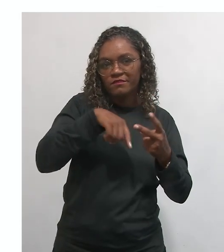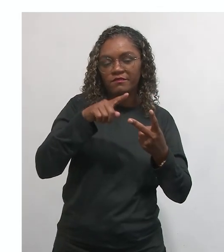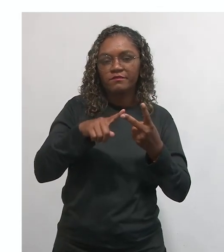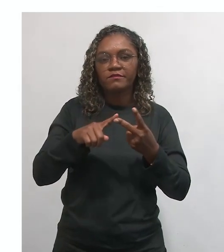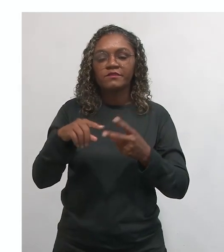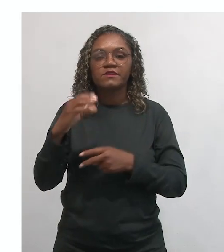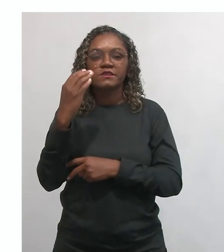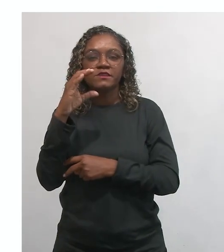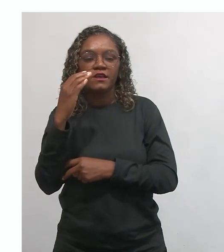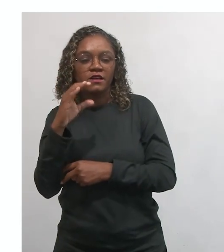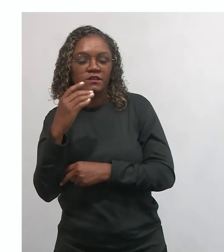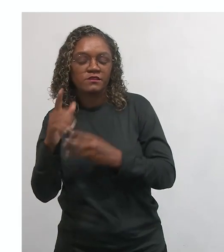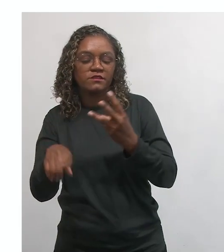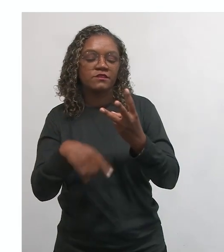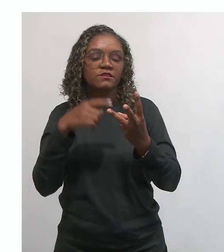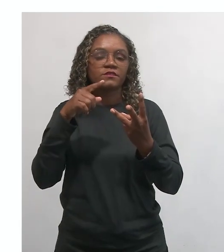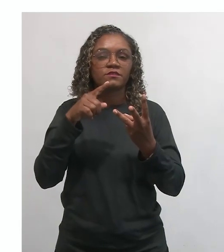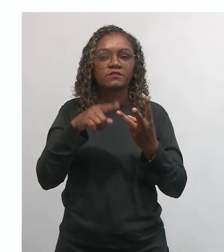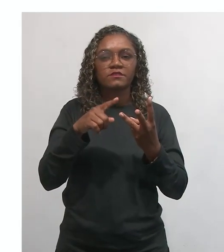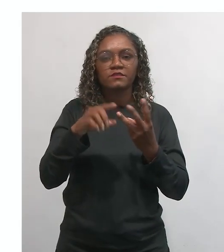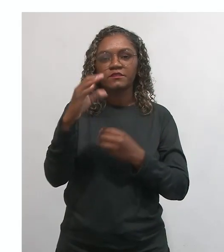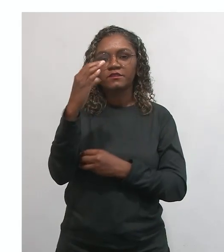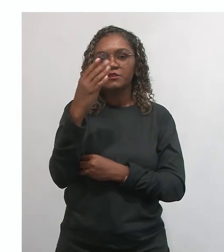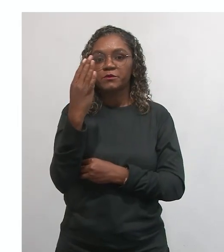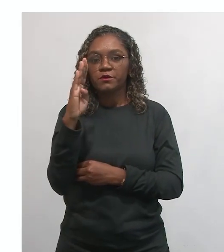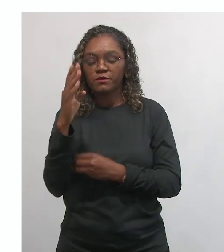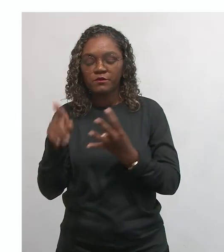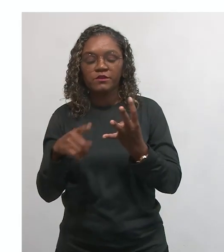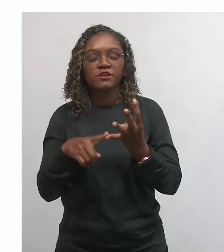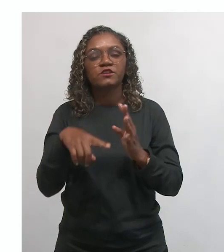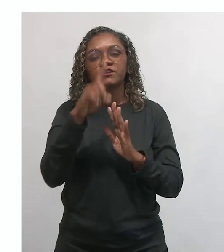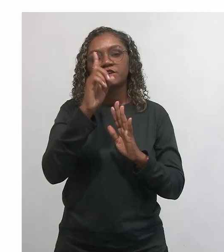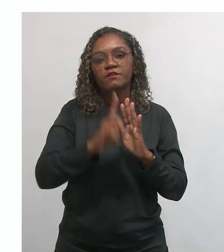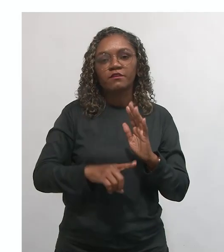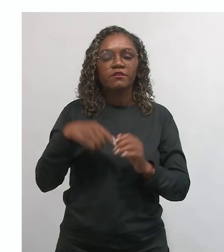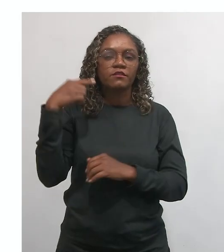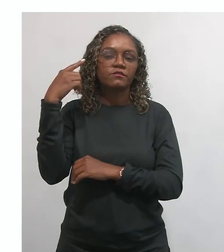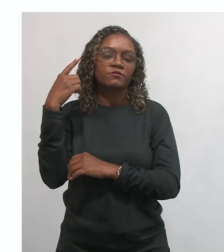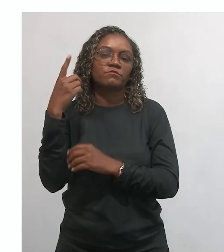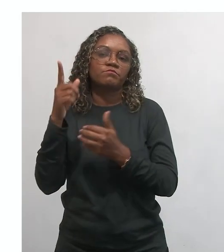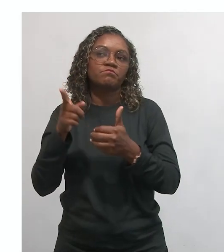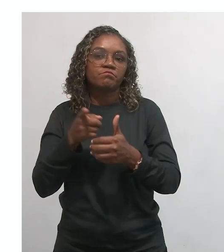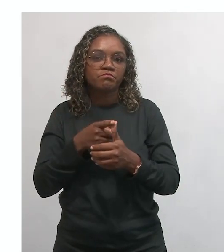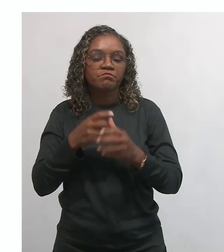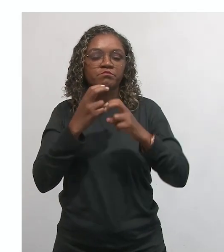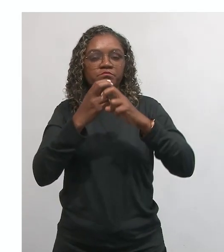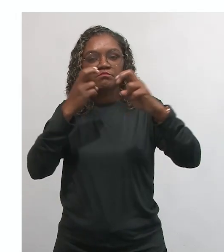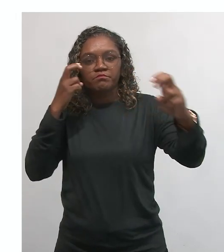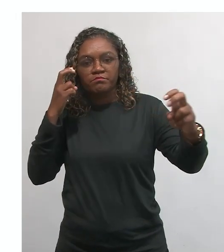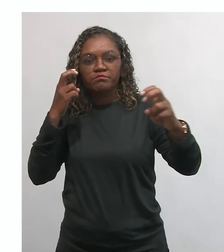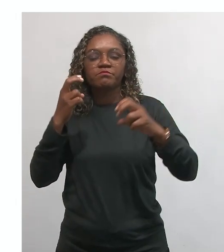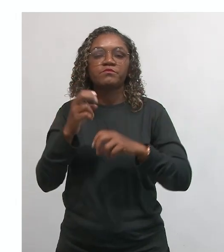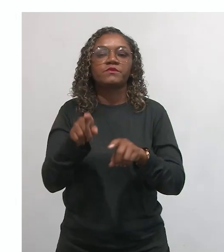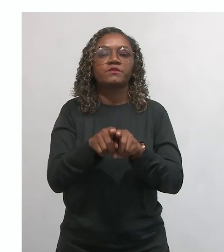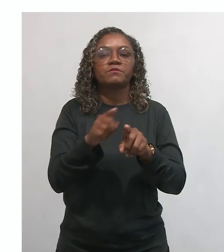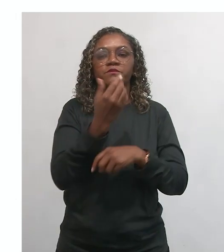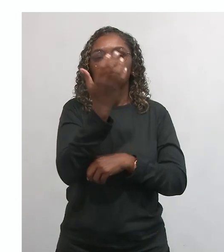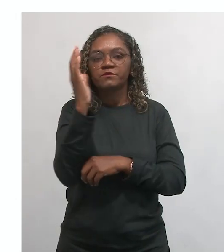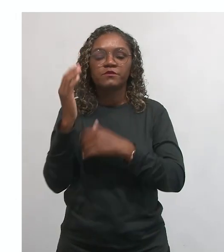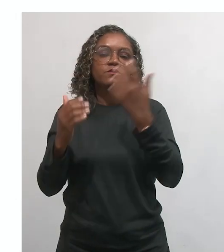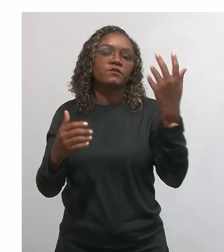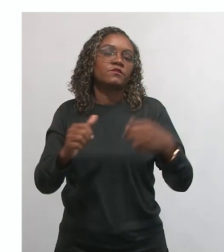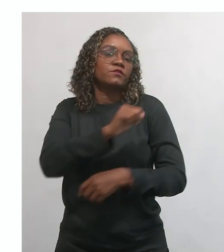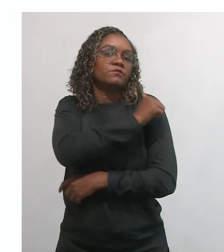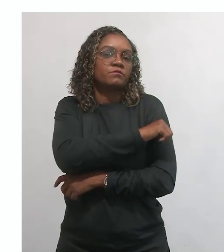Ciências Contábeis, Ciências Biológicas, Direito, Engenharia Civil, Engenharia Florestal,